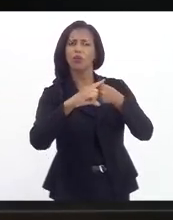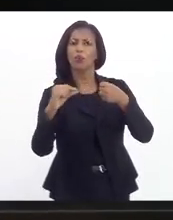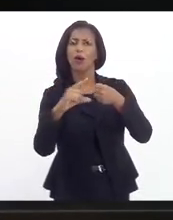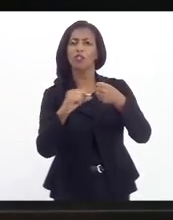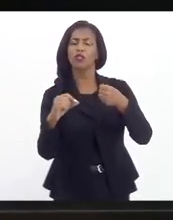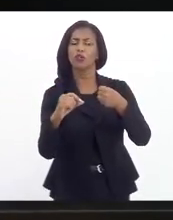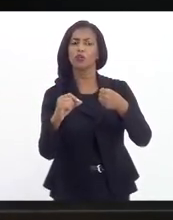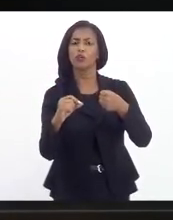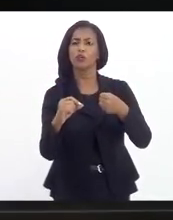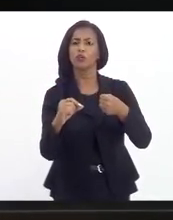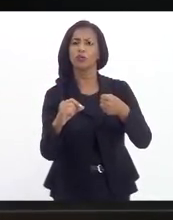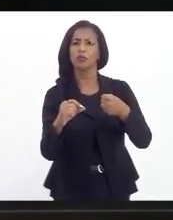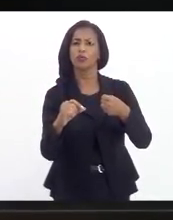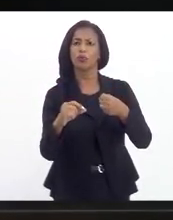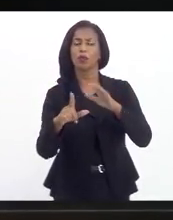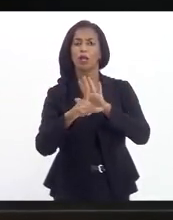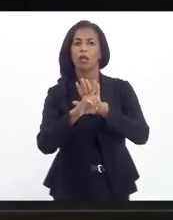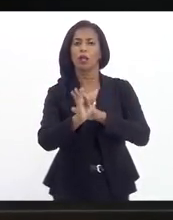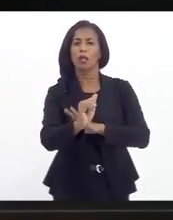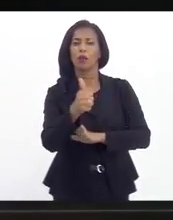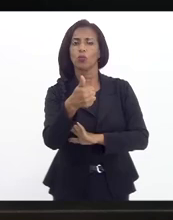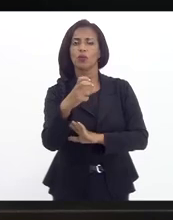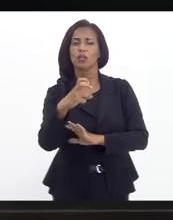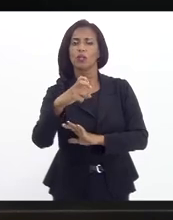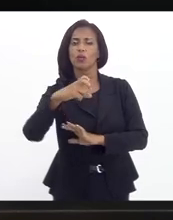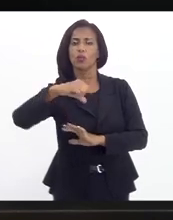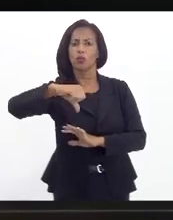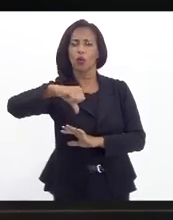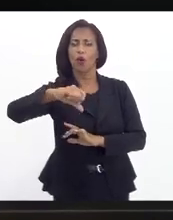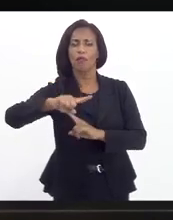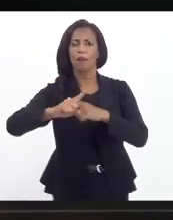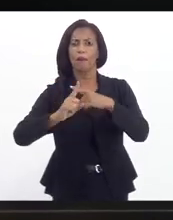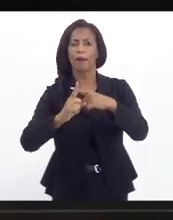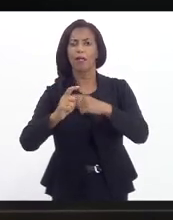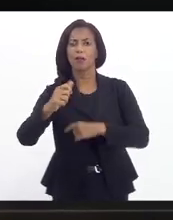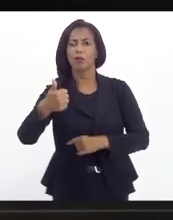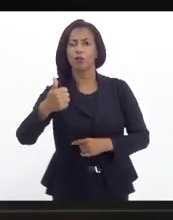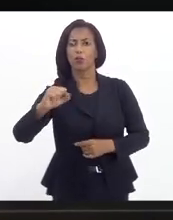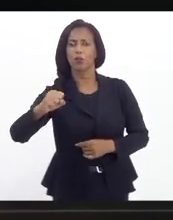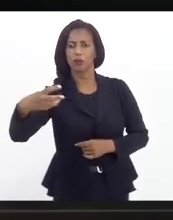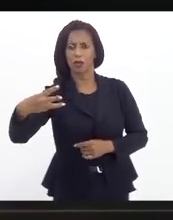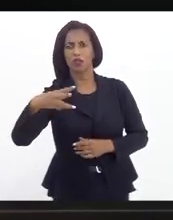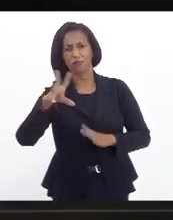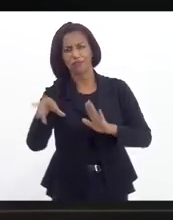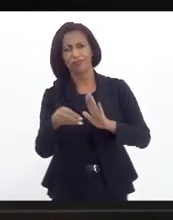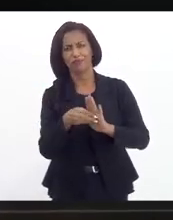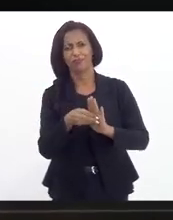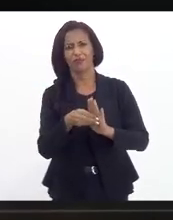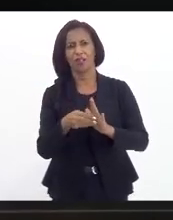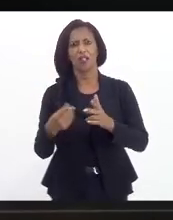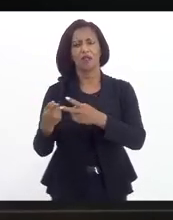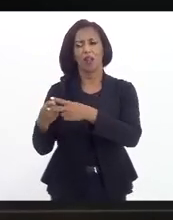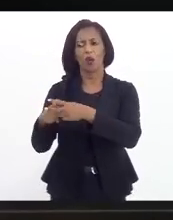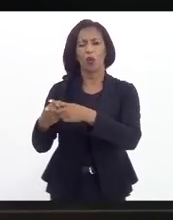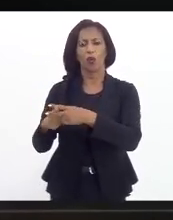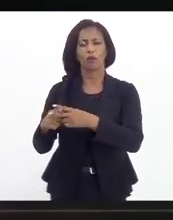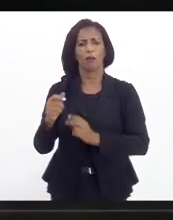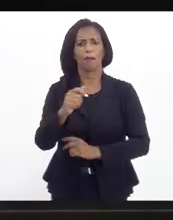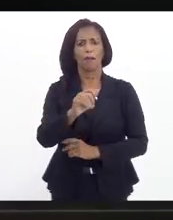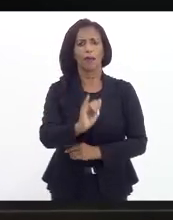o inciso, o parágrafo da Lei 159-183, que fala da correção do IPCA,